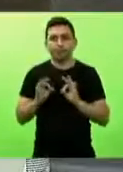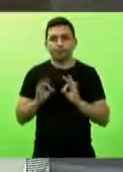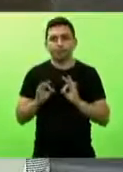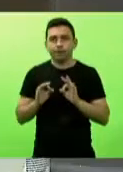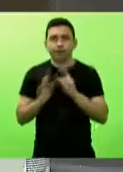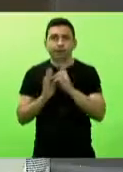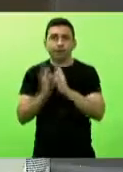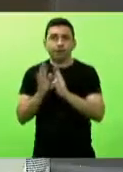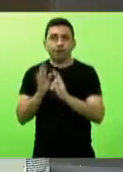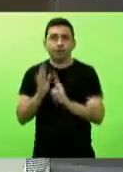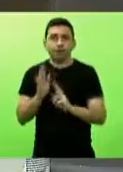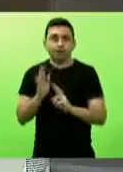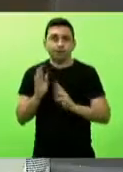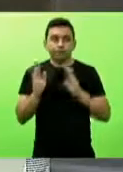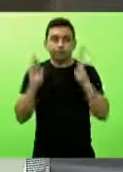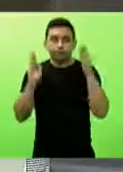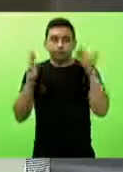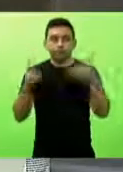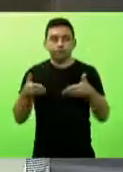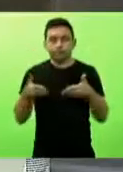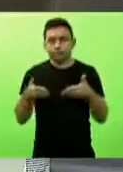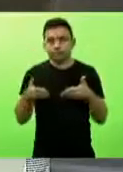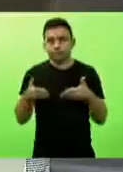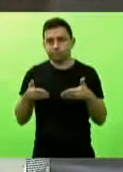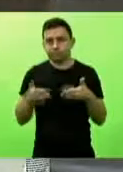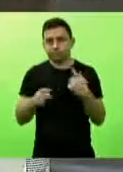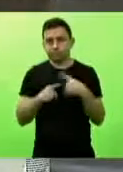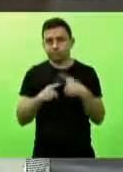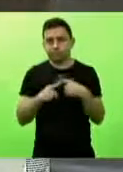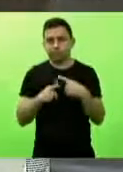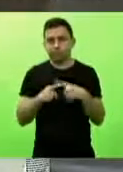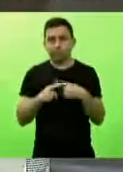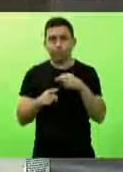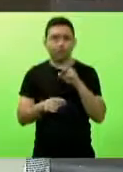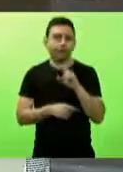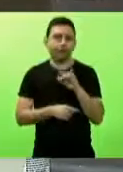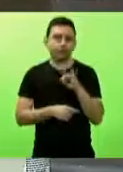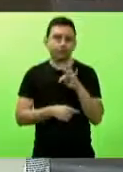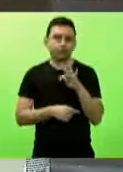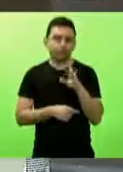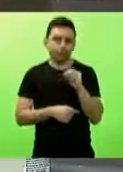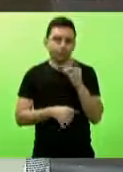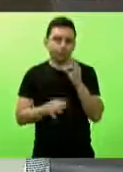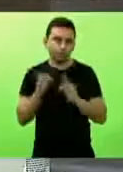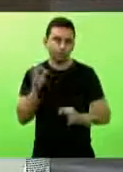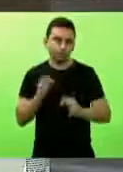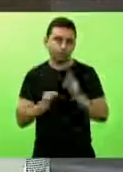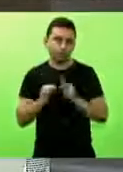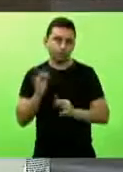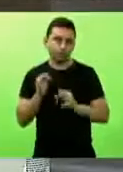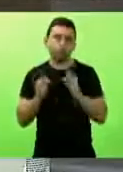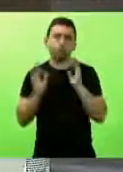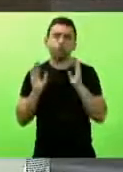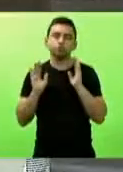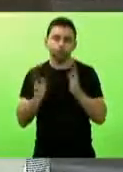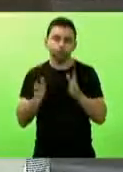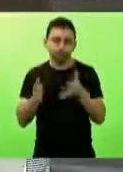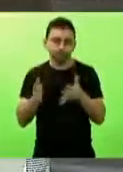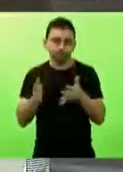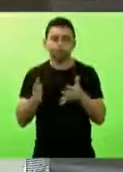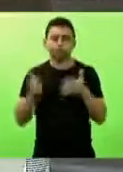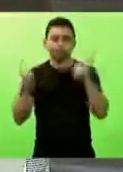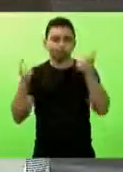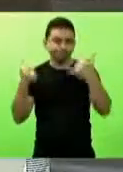um relatório específico, senhor presidente, porque o rito de julgamento já estabelecia hoje